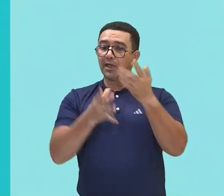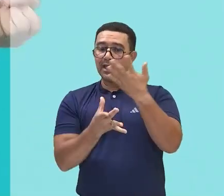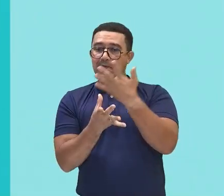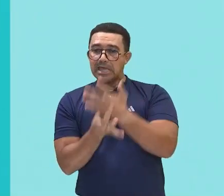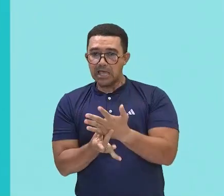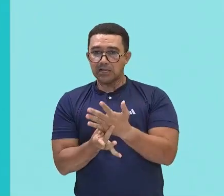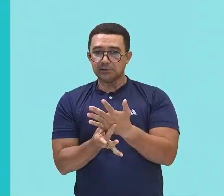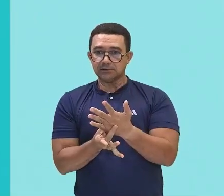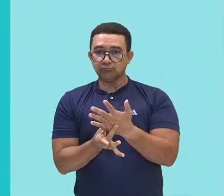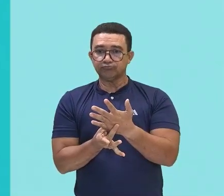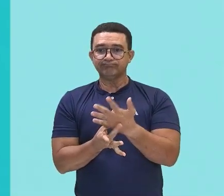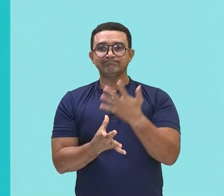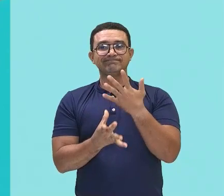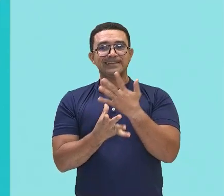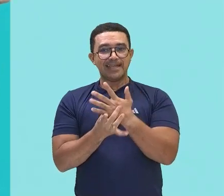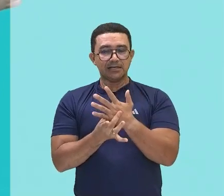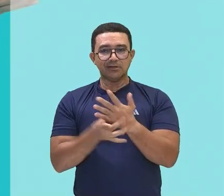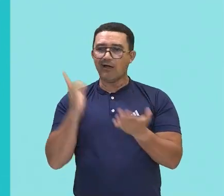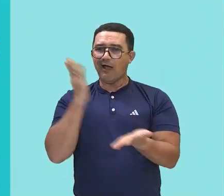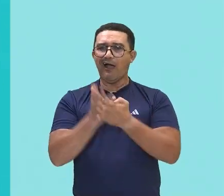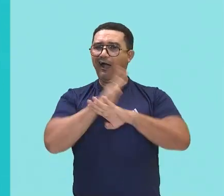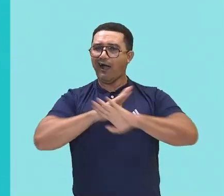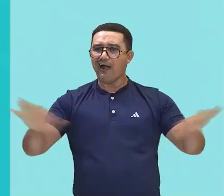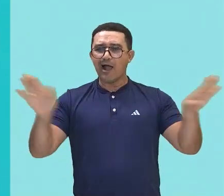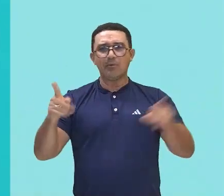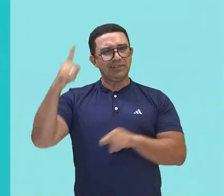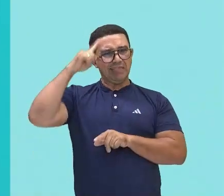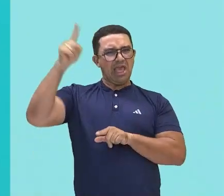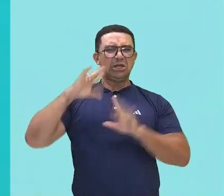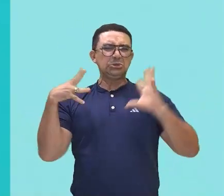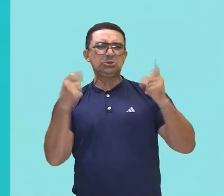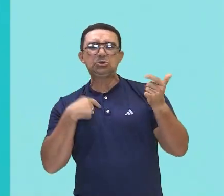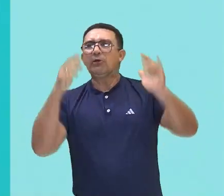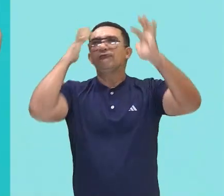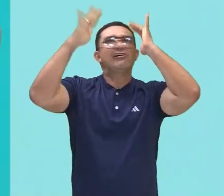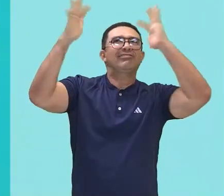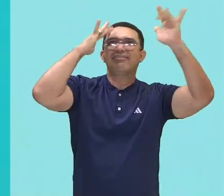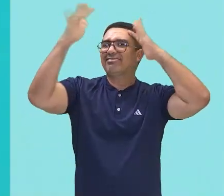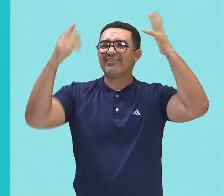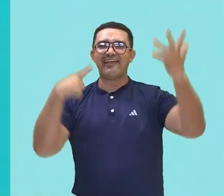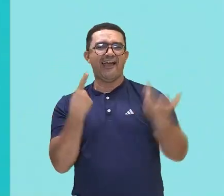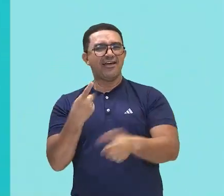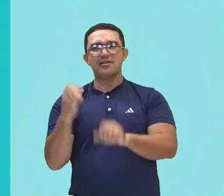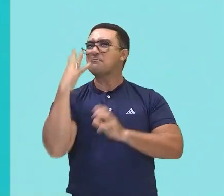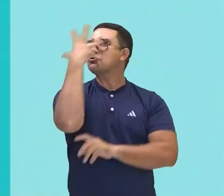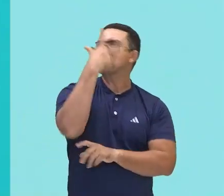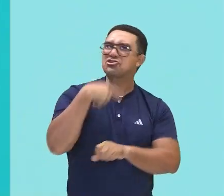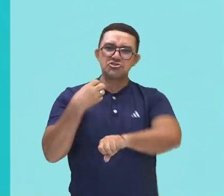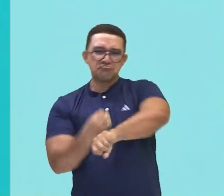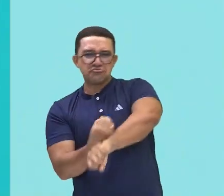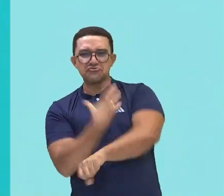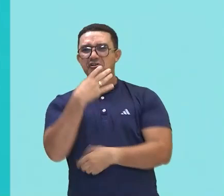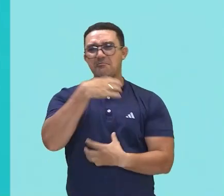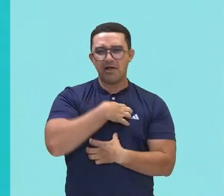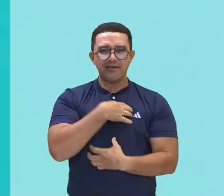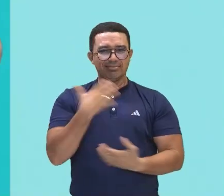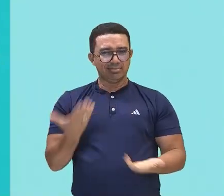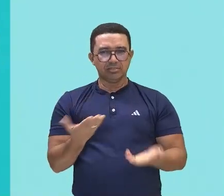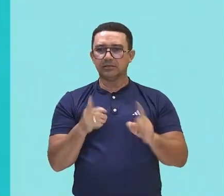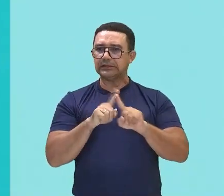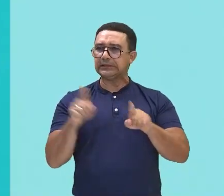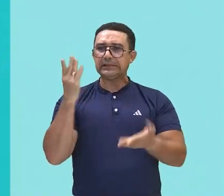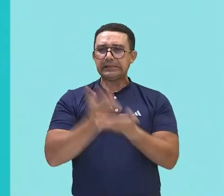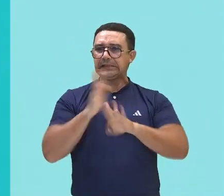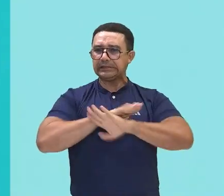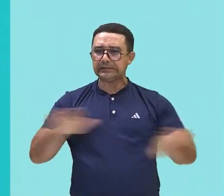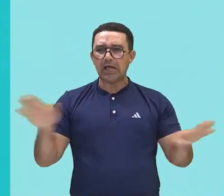vai dizer, olha, vamos acabar com essa ideia aí de que é tudo muito fantasioso, de que tudo é muito bonito, muito idealizado, não é? De que tudo é